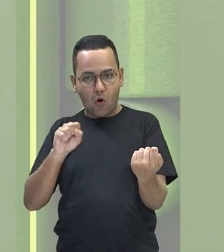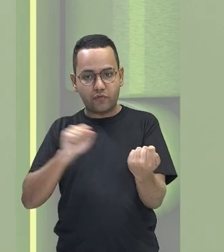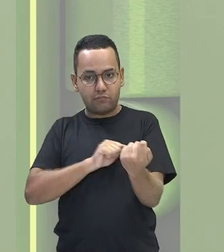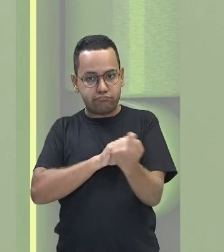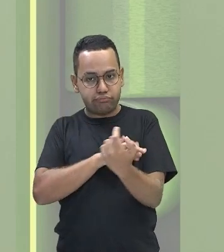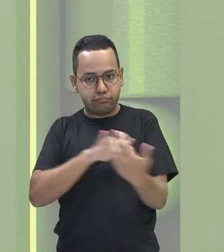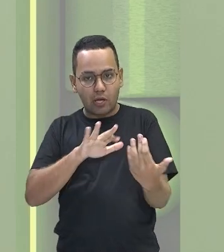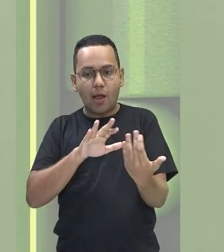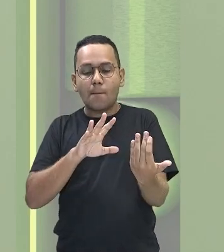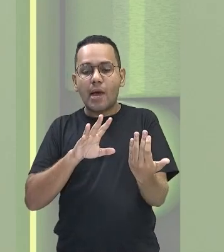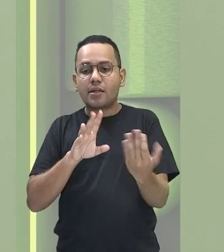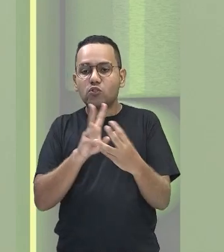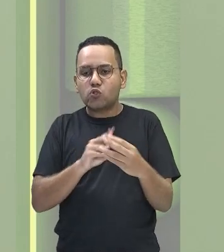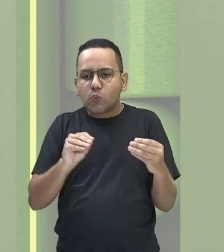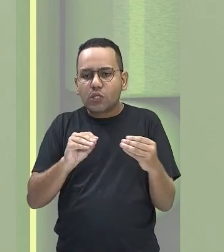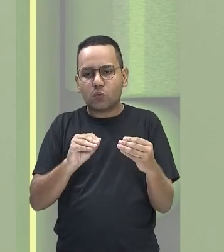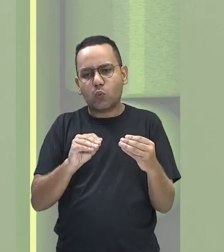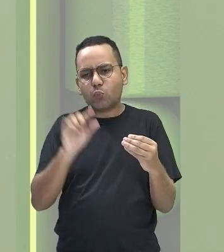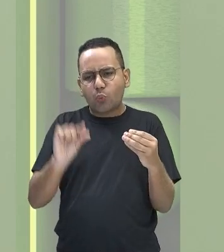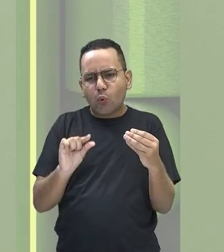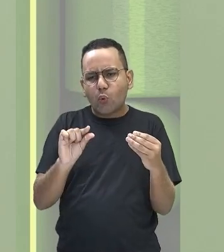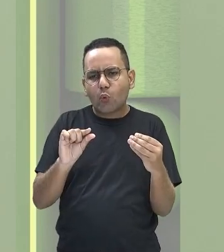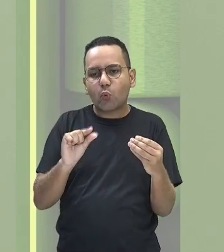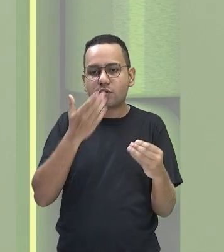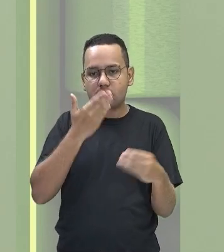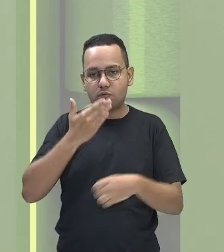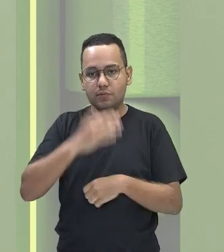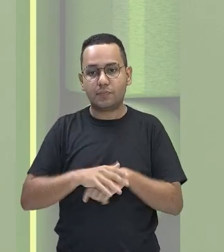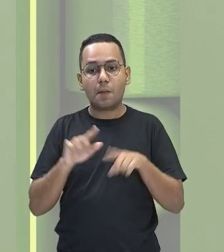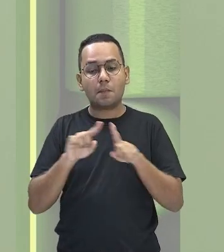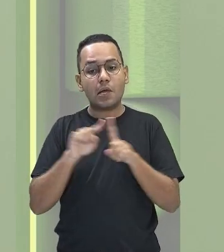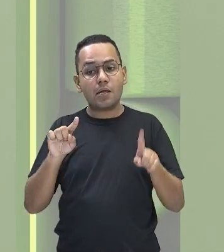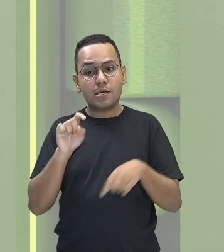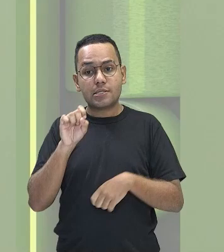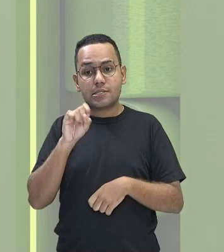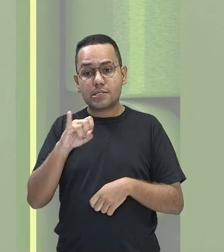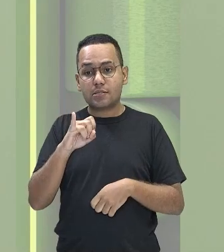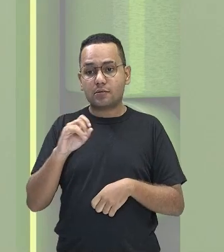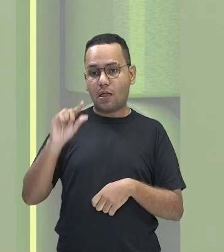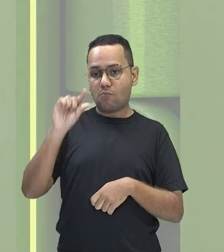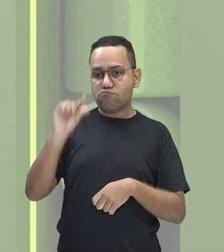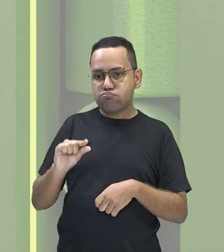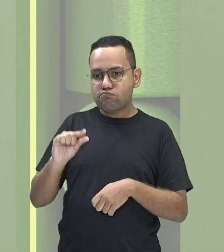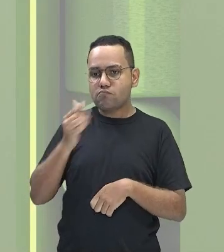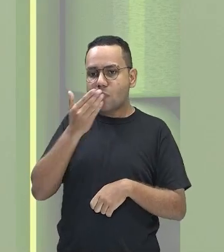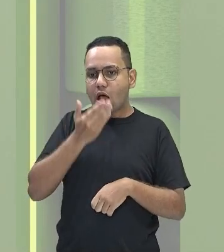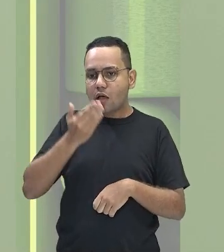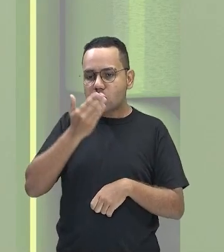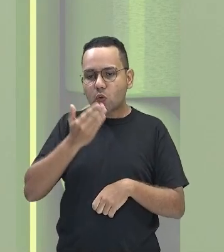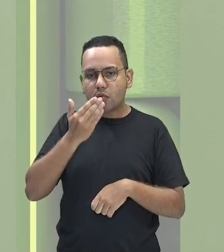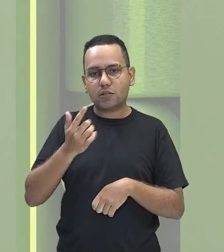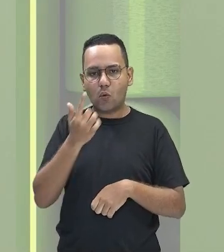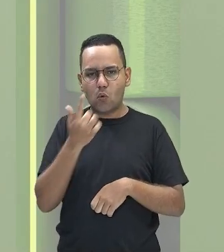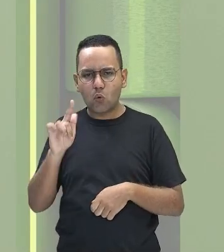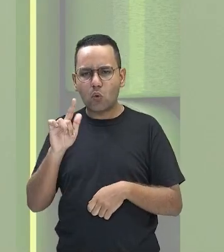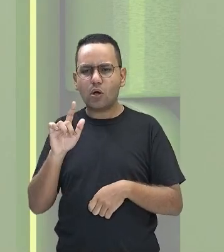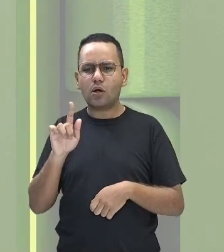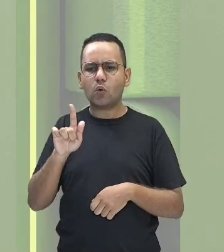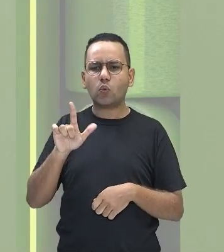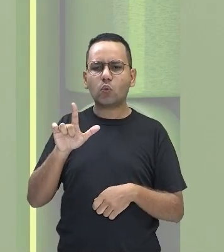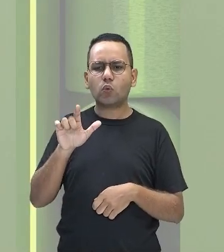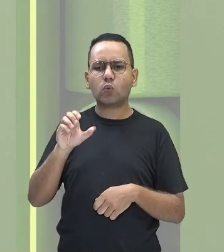lado, quando nós estamos com a reserva de açúcar muito baixa, o pâncreas libera glucagon, um hormônio, olha só que nome estranho,